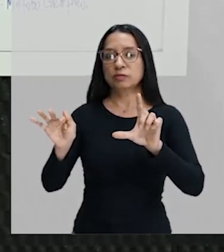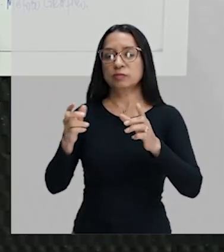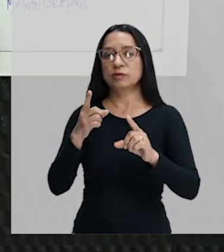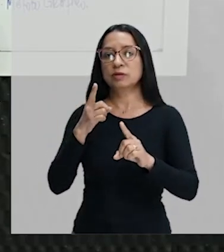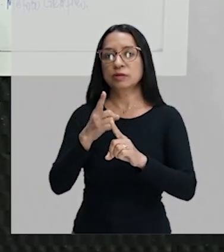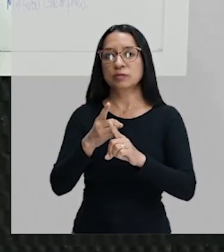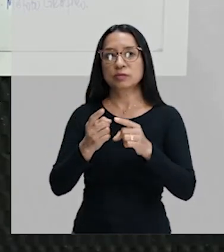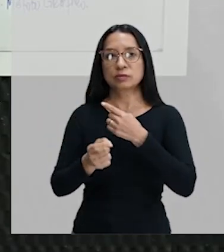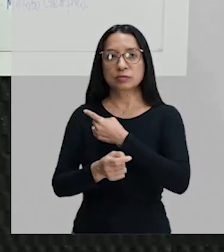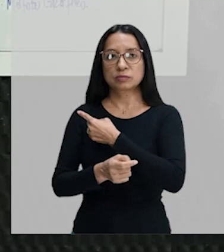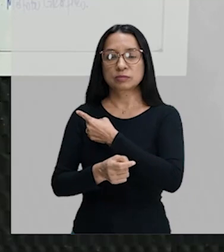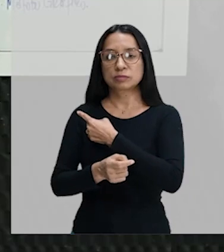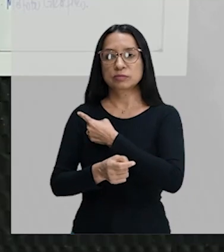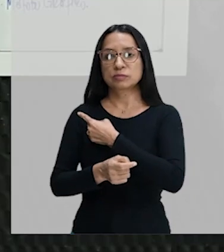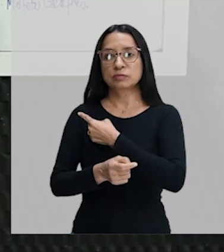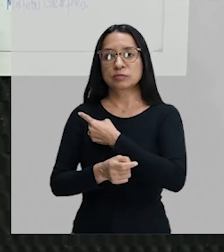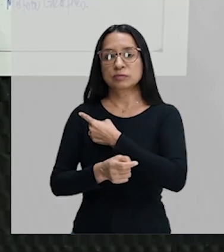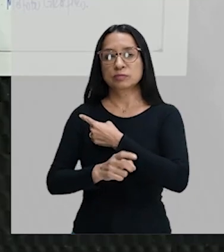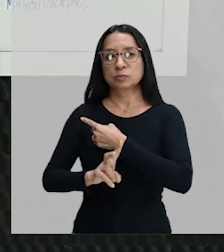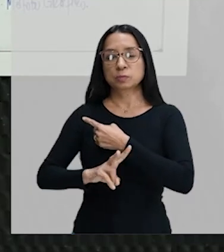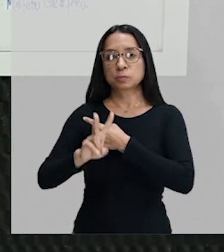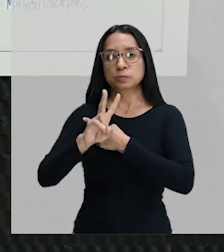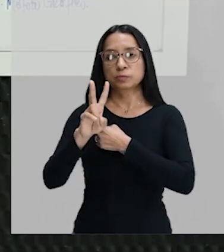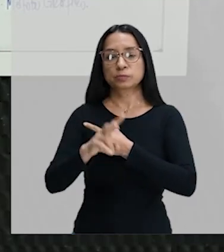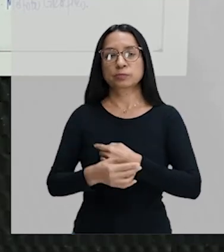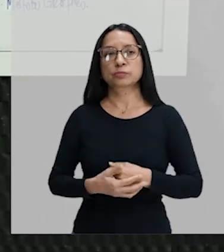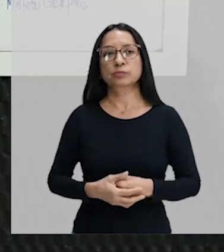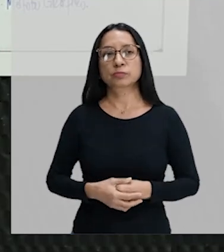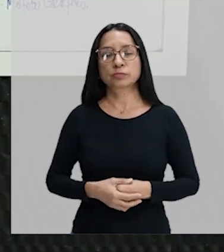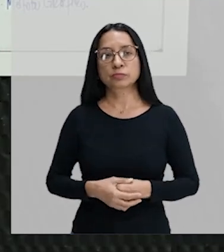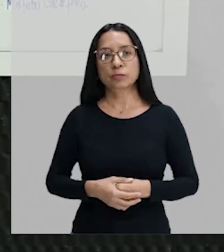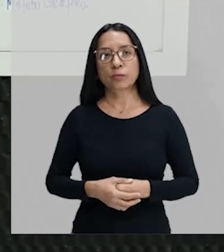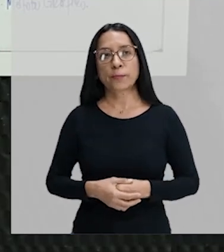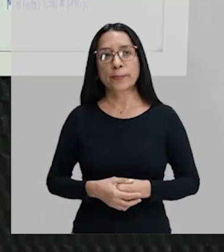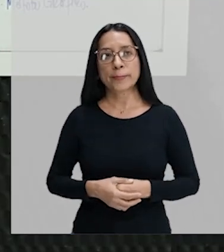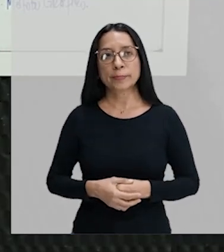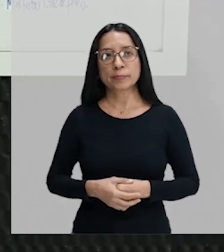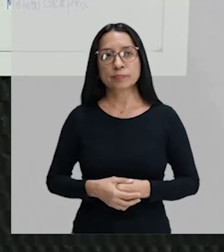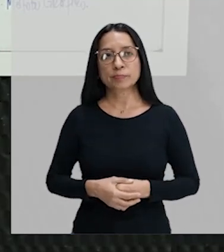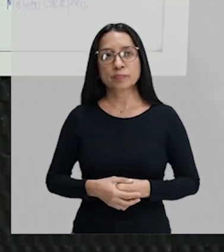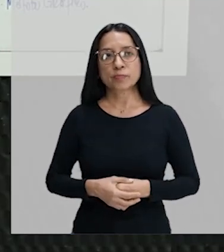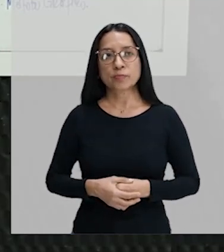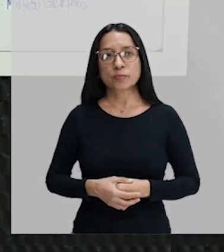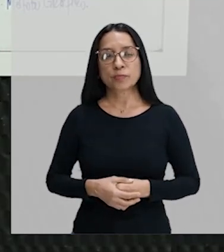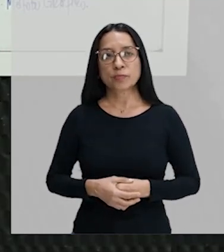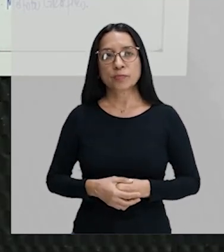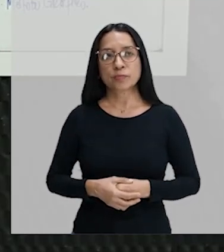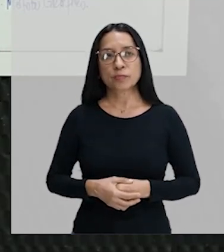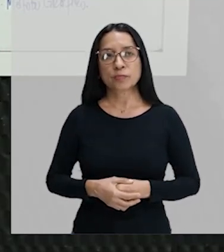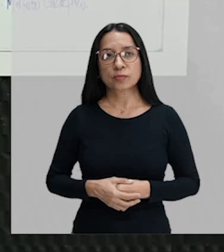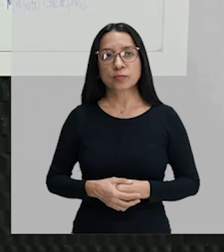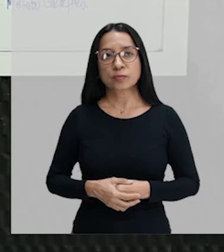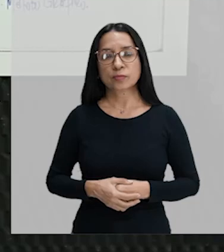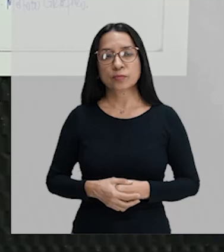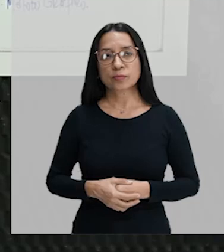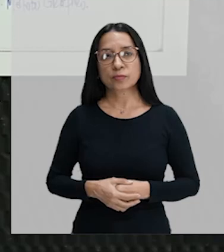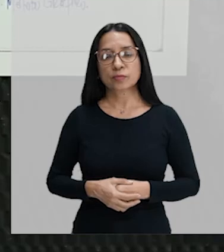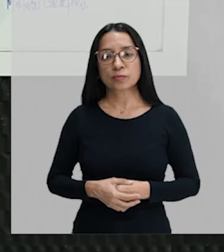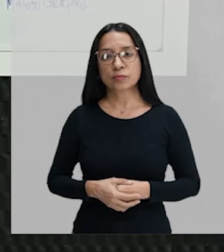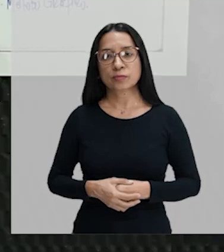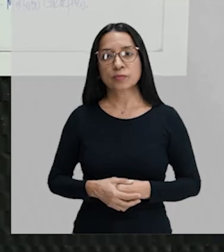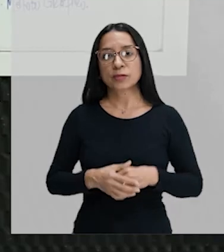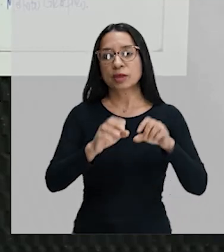valor assim, ó, mais ou menos. Então, aqui, a equação 1 e a equação